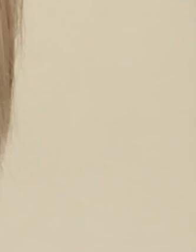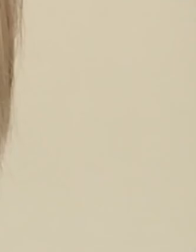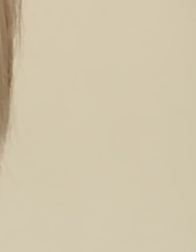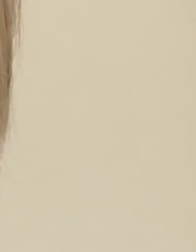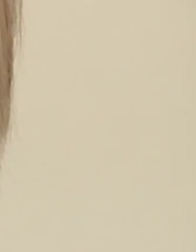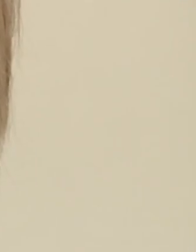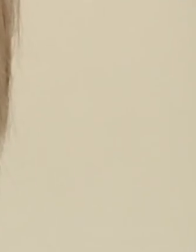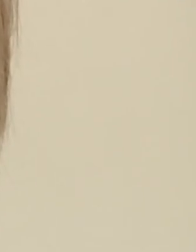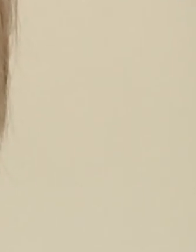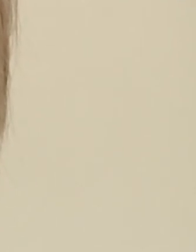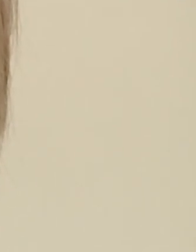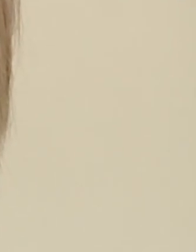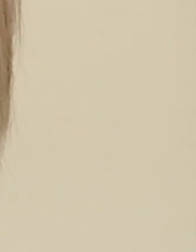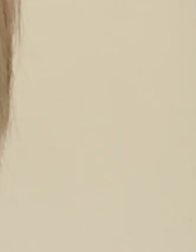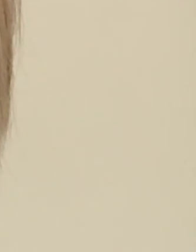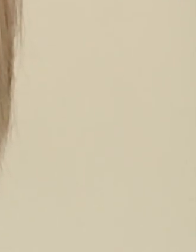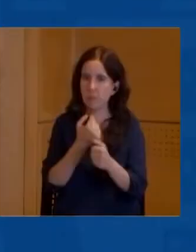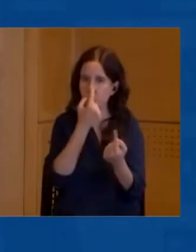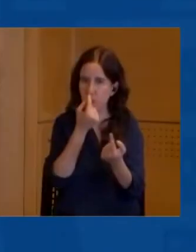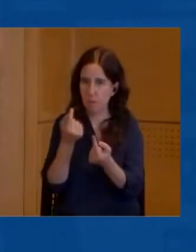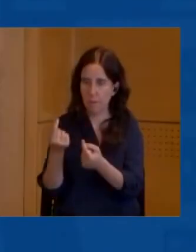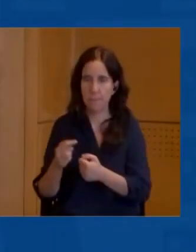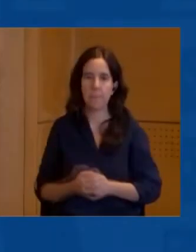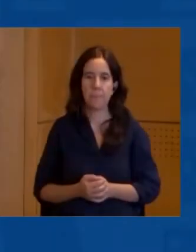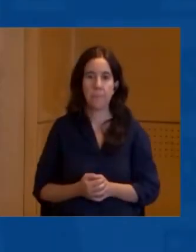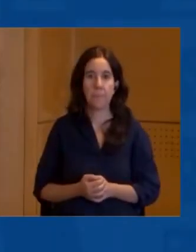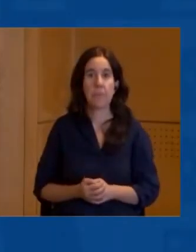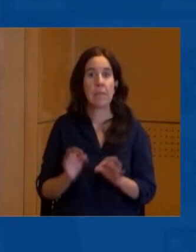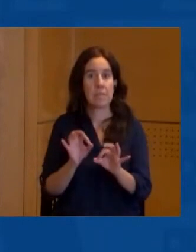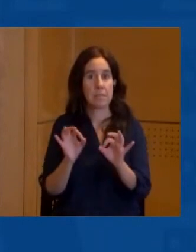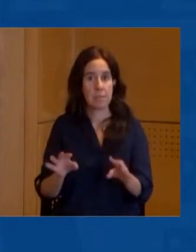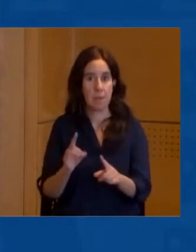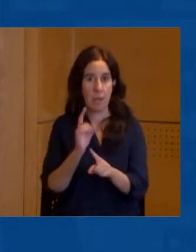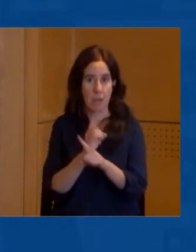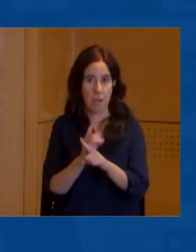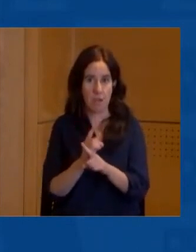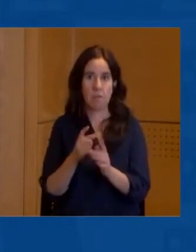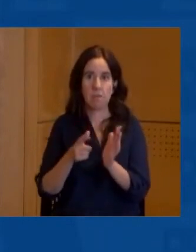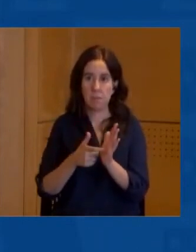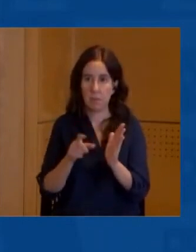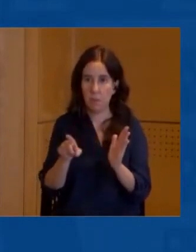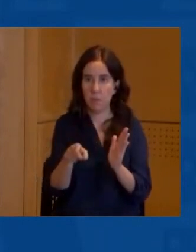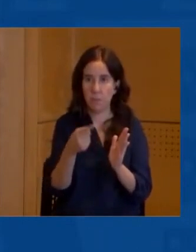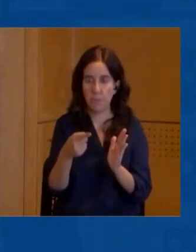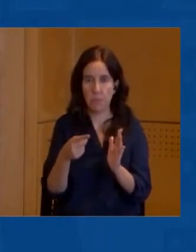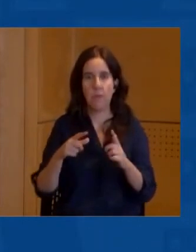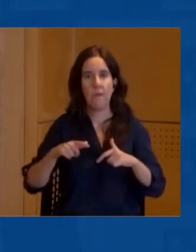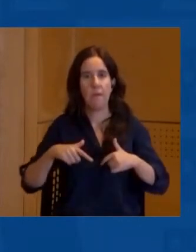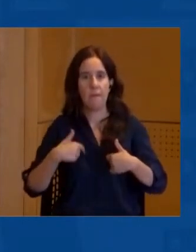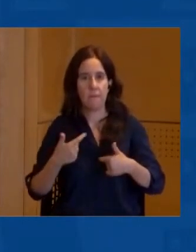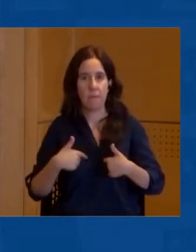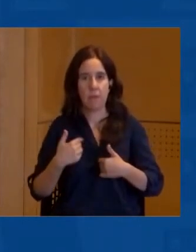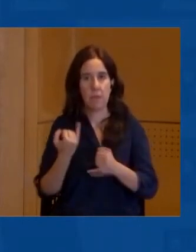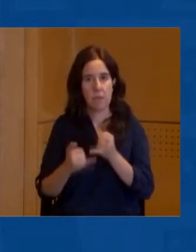pela Ministra da Saúde em Conselho de Ministros. De igual modo, se mantém a necessidade de autoavaliação